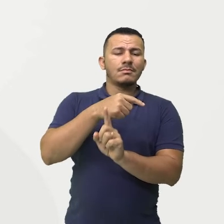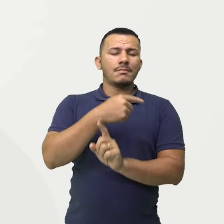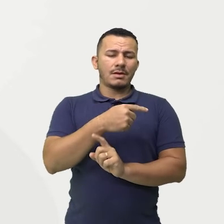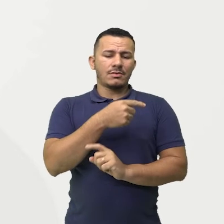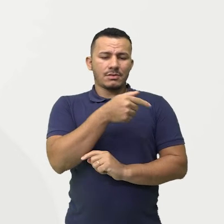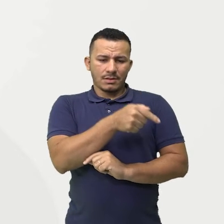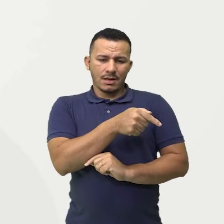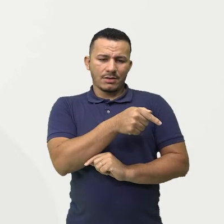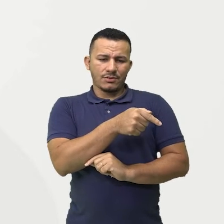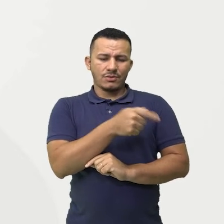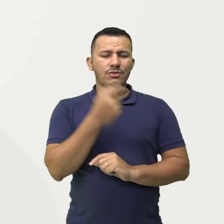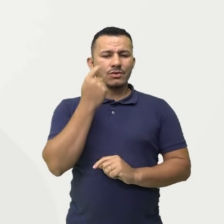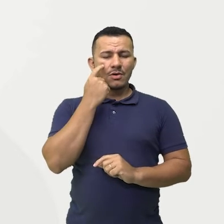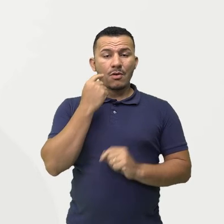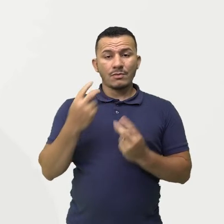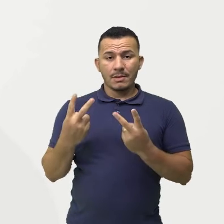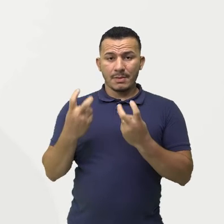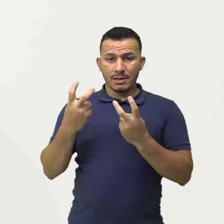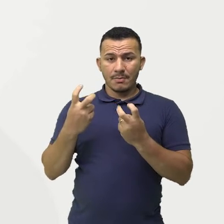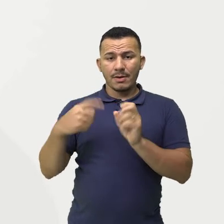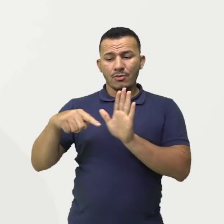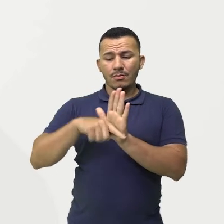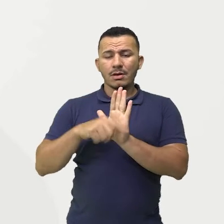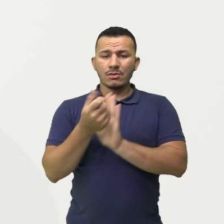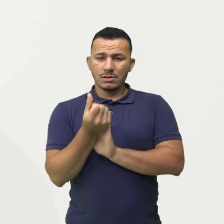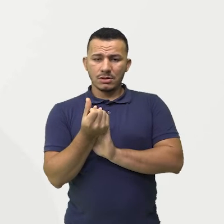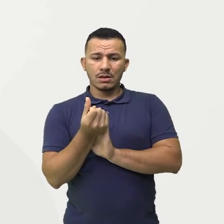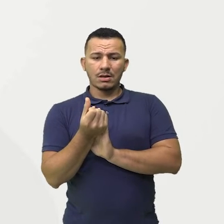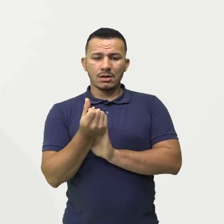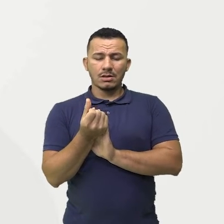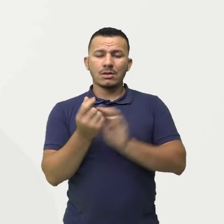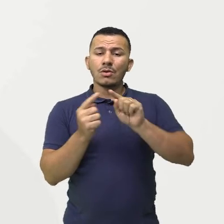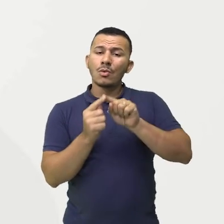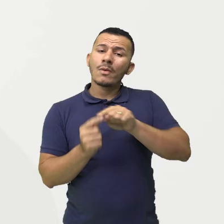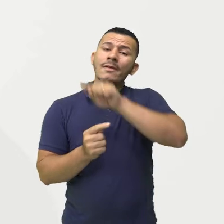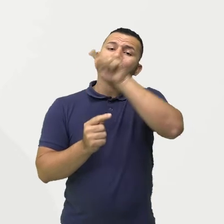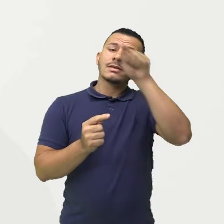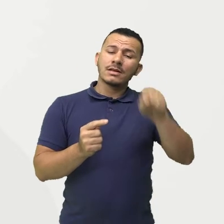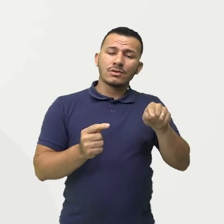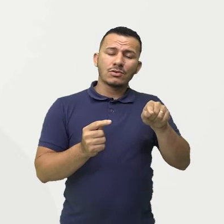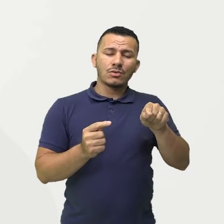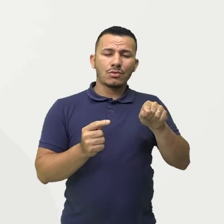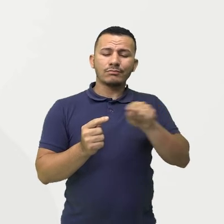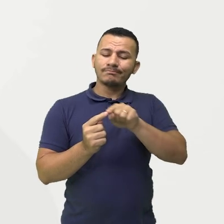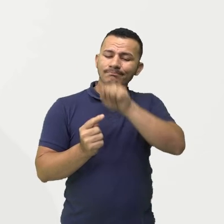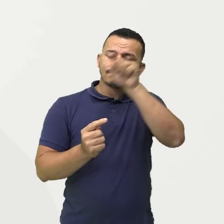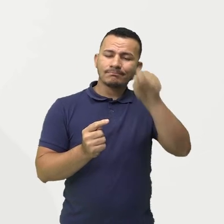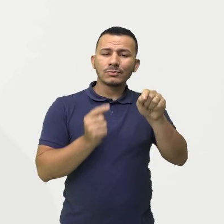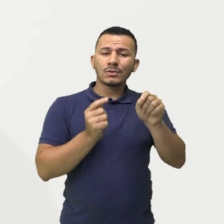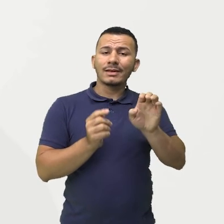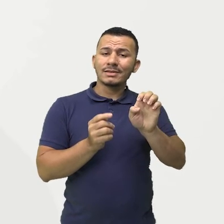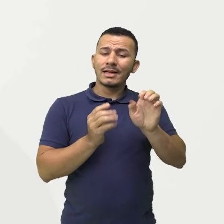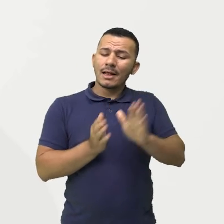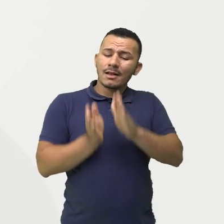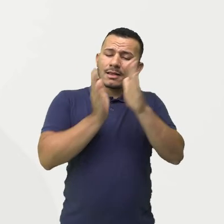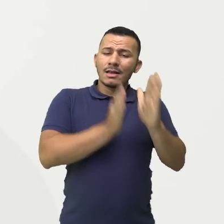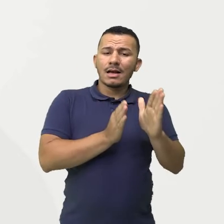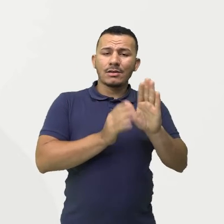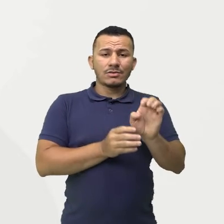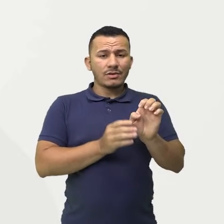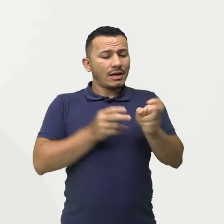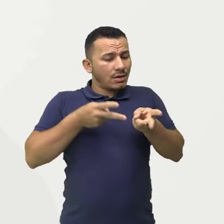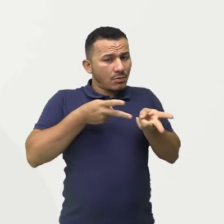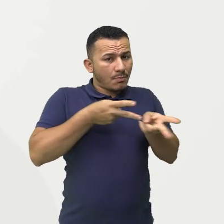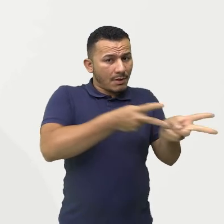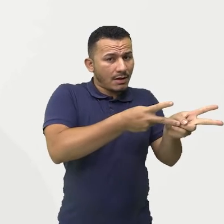olha só, você identifica menos 6, ó. O antecessor é imediatamente à esquerda, então está